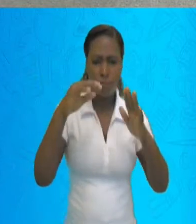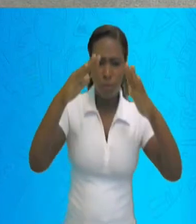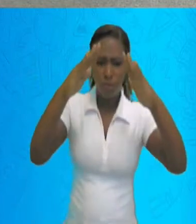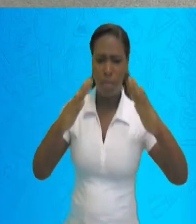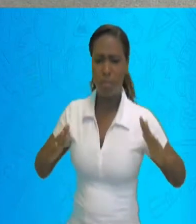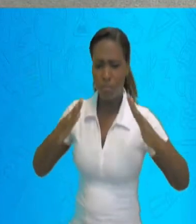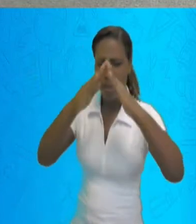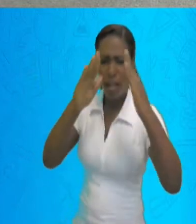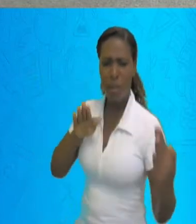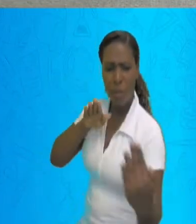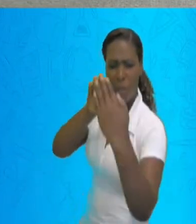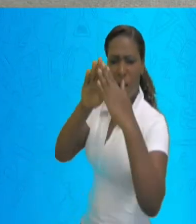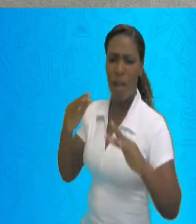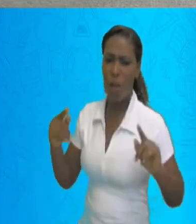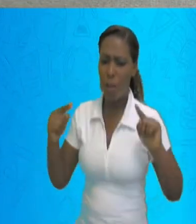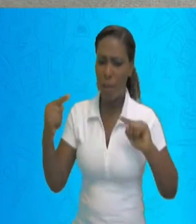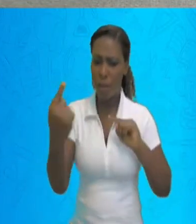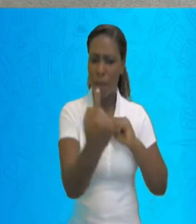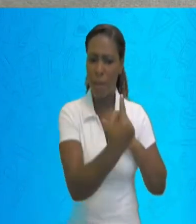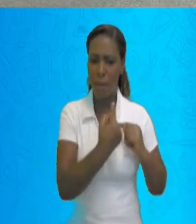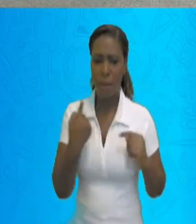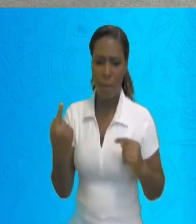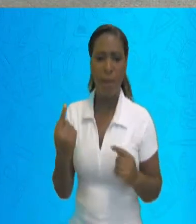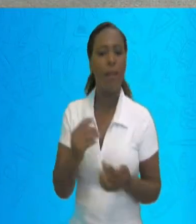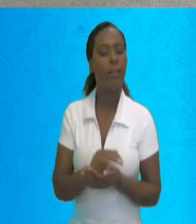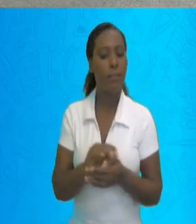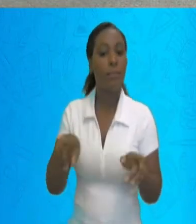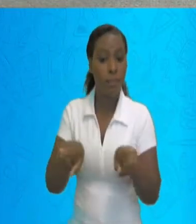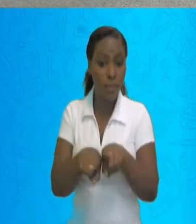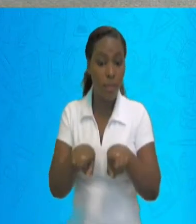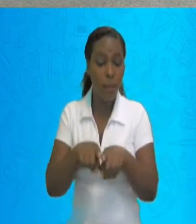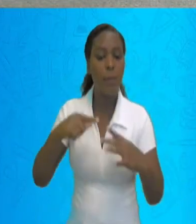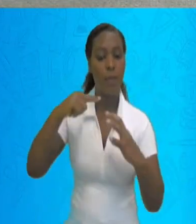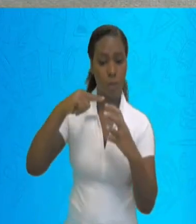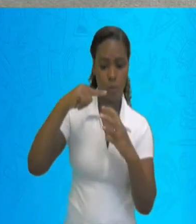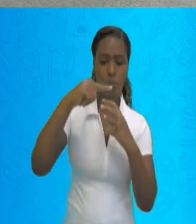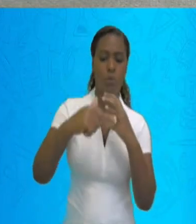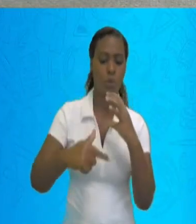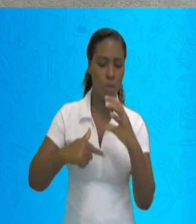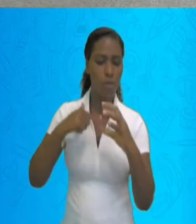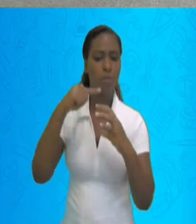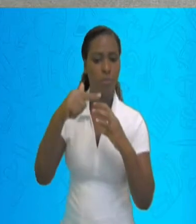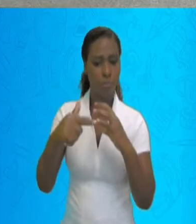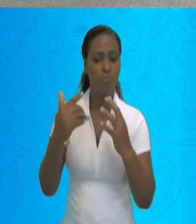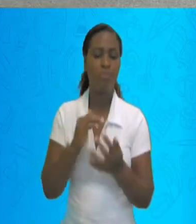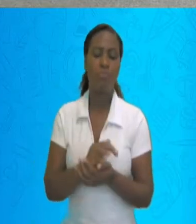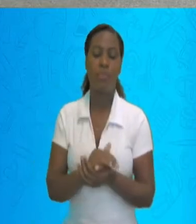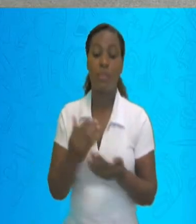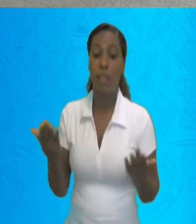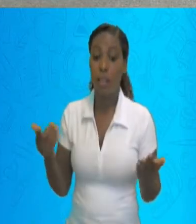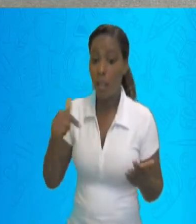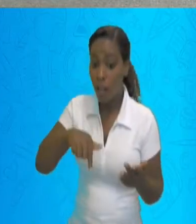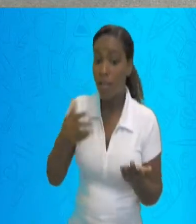os sólidos geométricos. A partir dessa aula, nós vamos ampliar o nosso conhecimento.